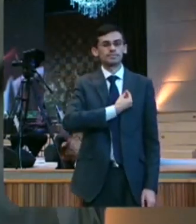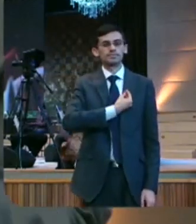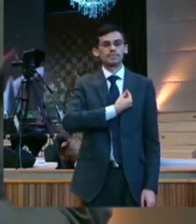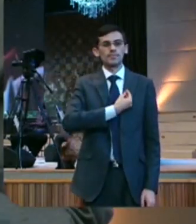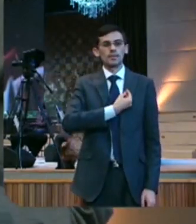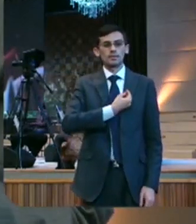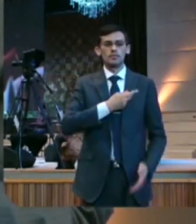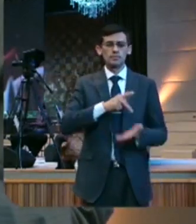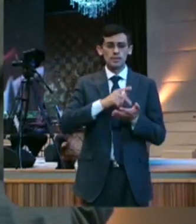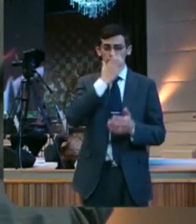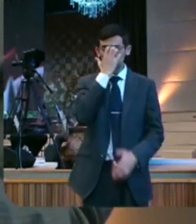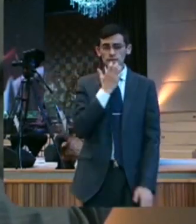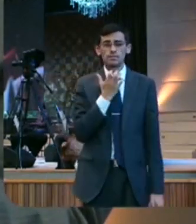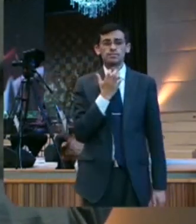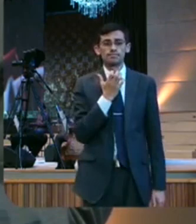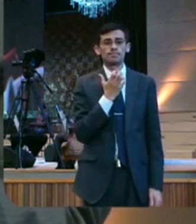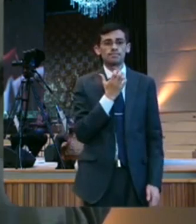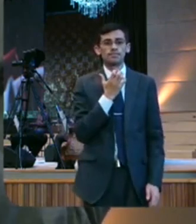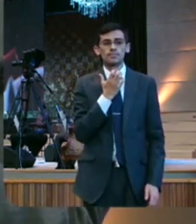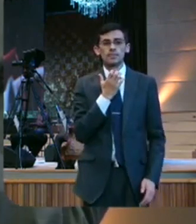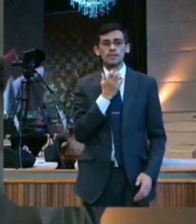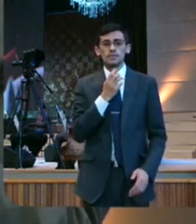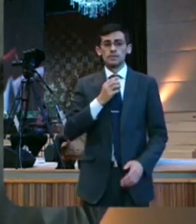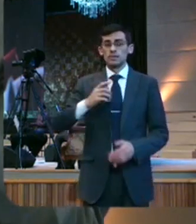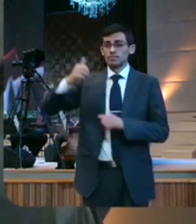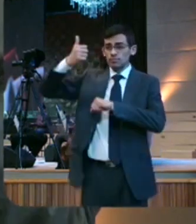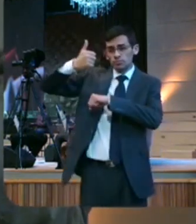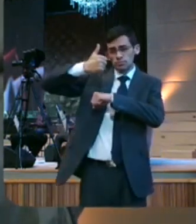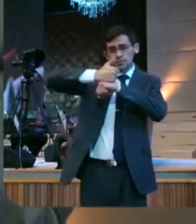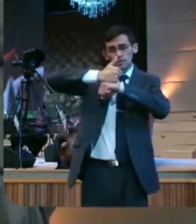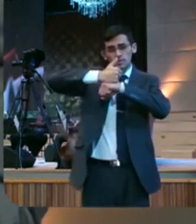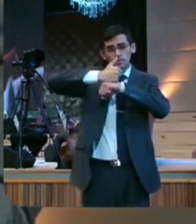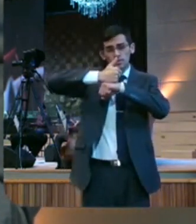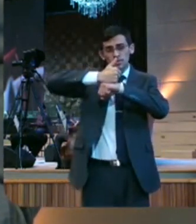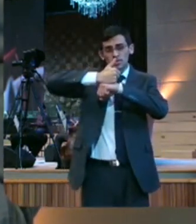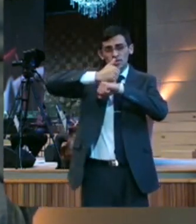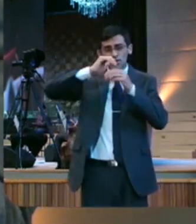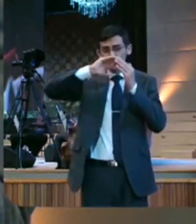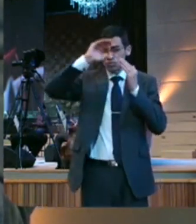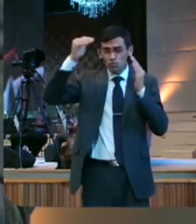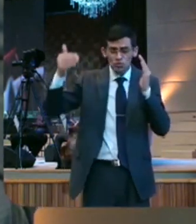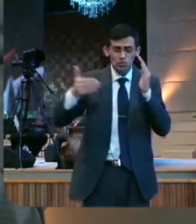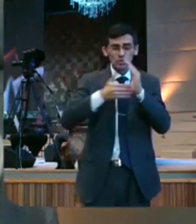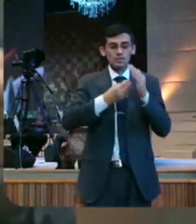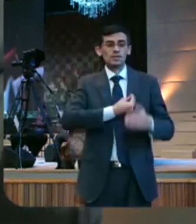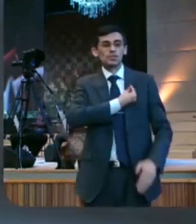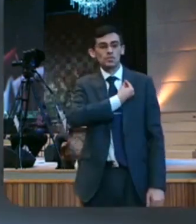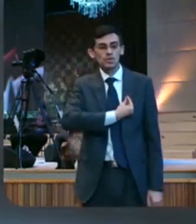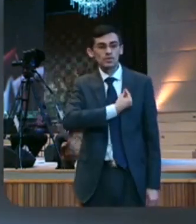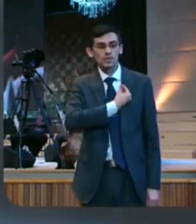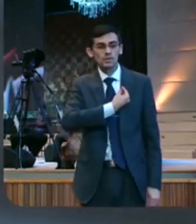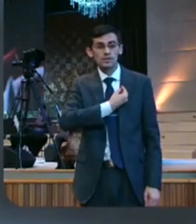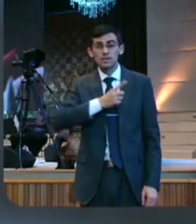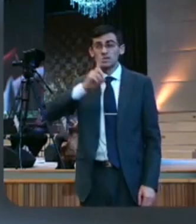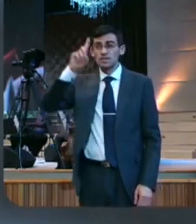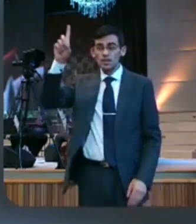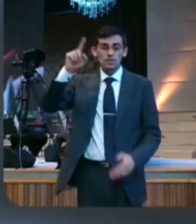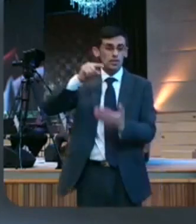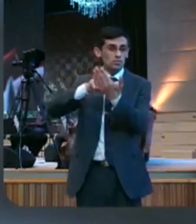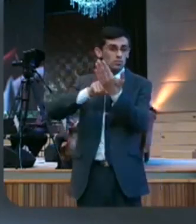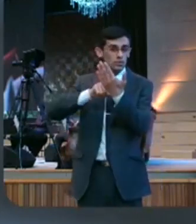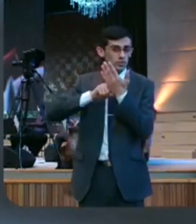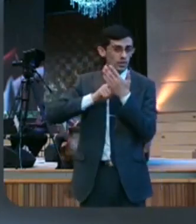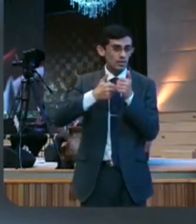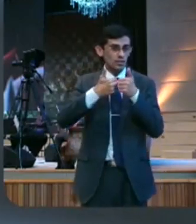é sério isso. Colocá-lo em primeiro lugar em todas as áreas da vida, o Senhor vai revelar coisas para você que